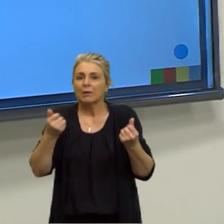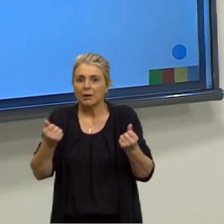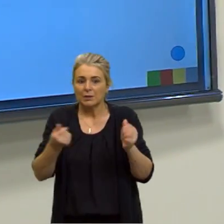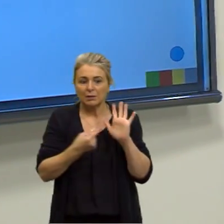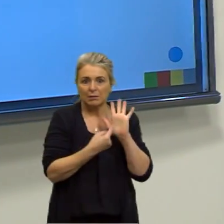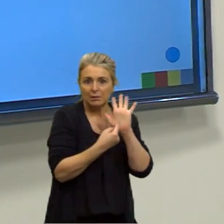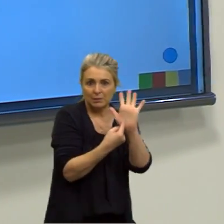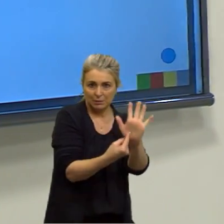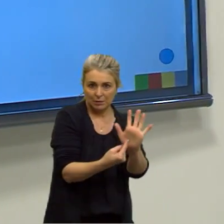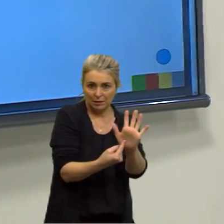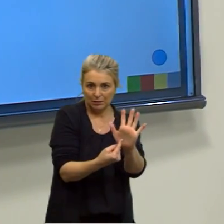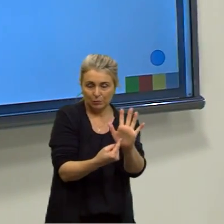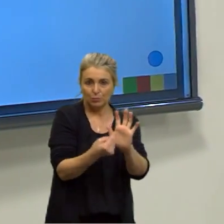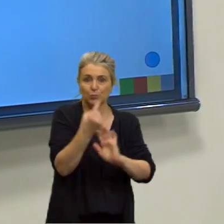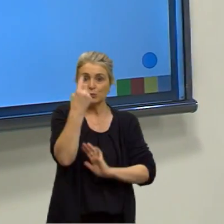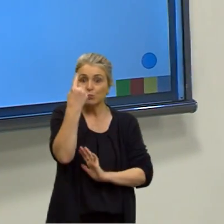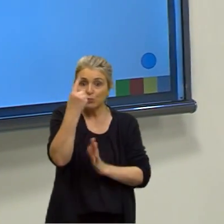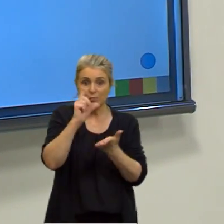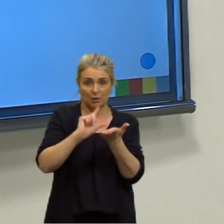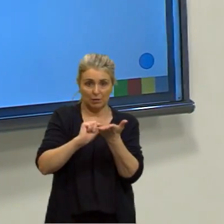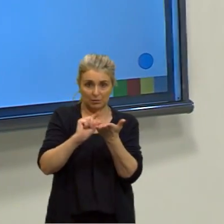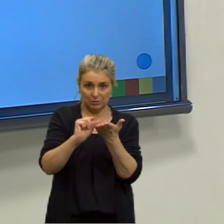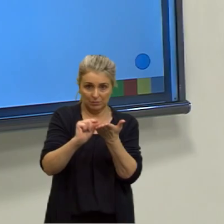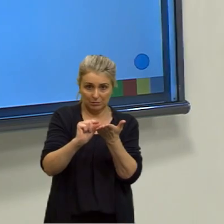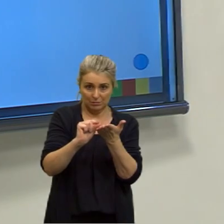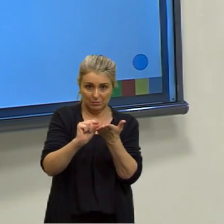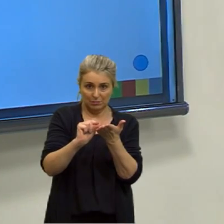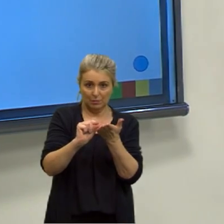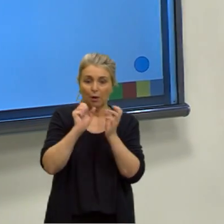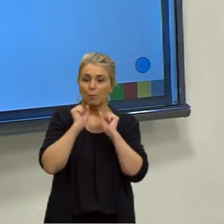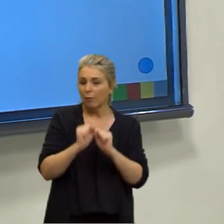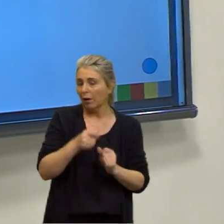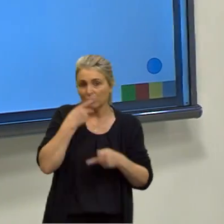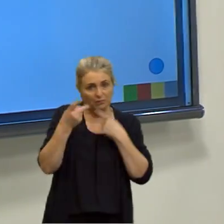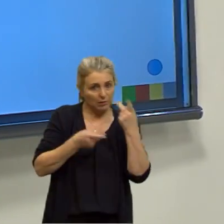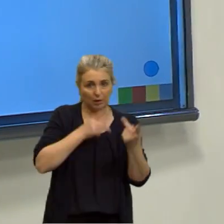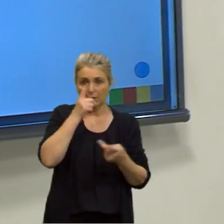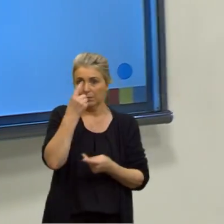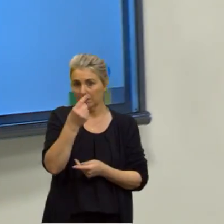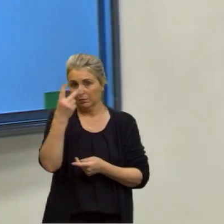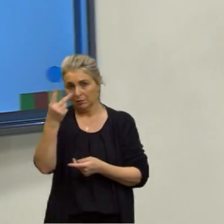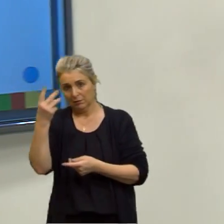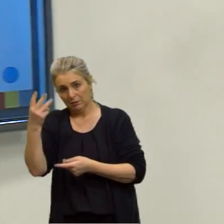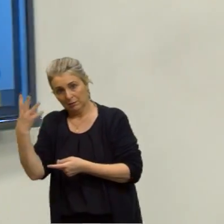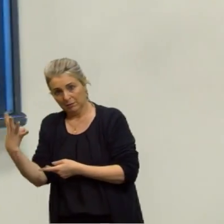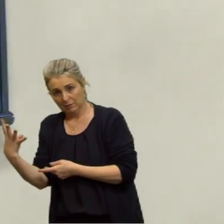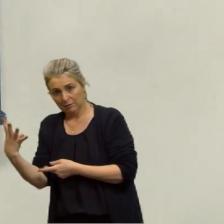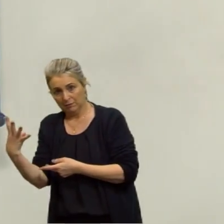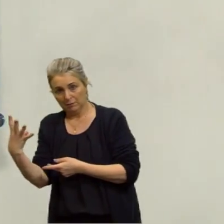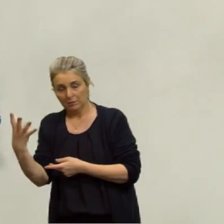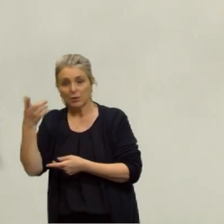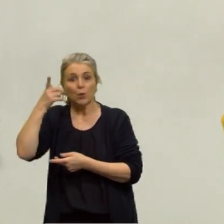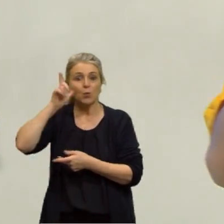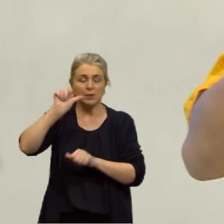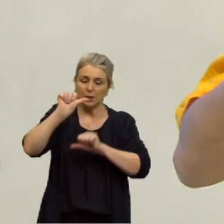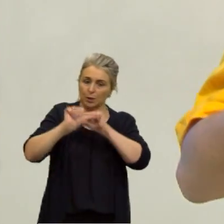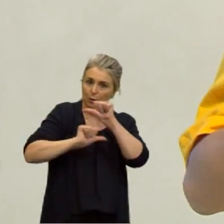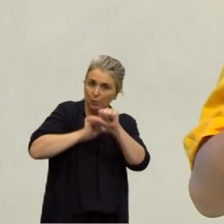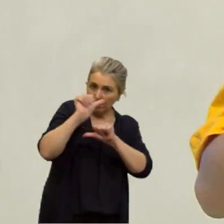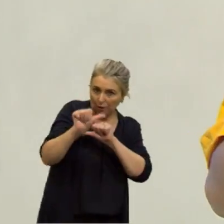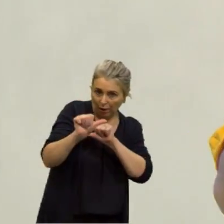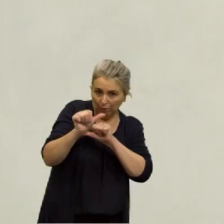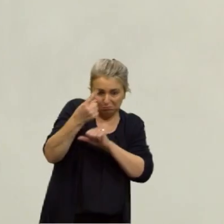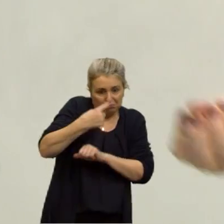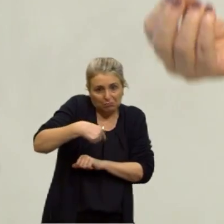ele tá falando de um artigo eu posso fazer dois três quatro se vocês conseguirem fazer essa troca por